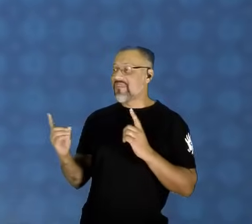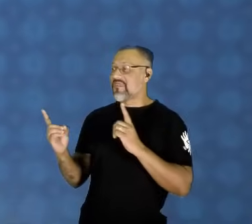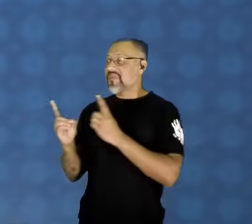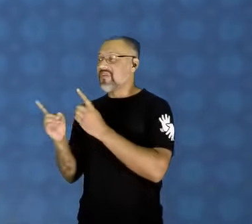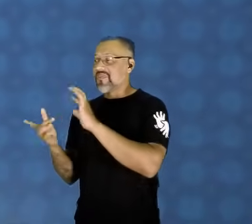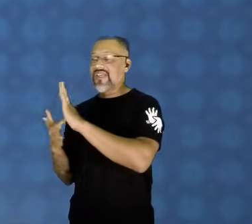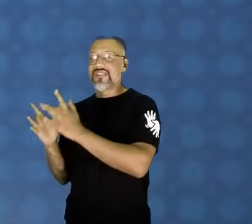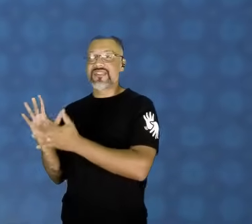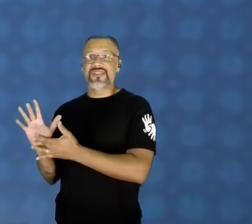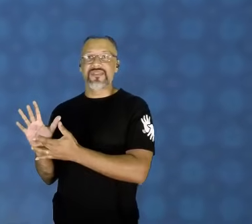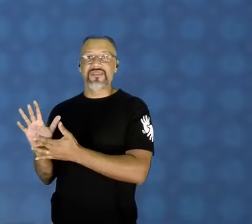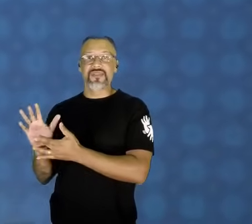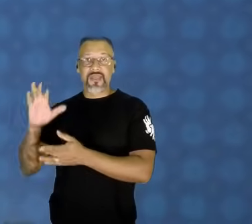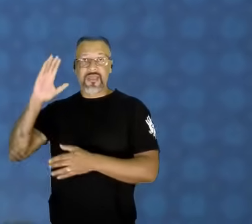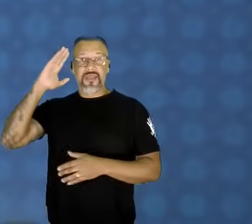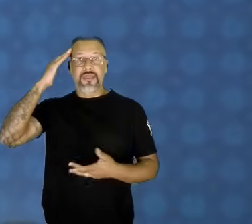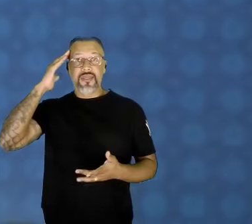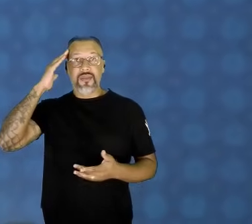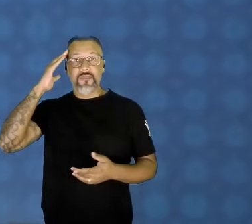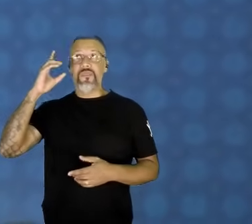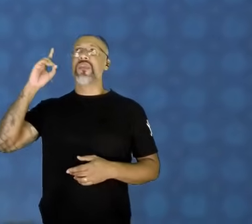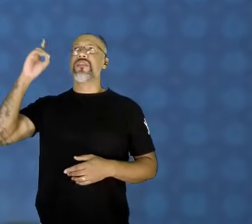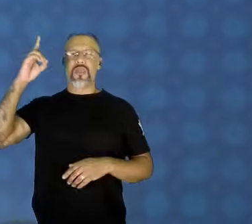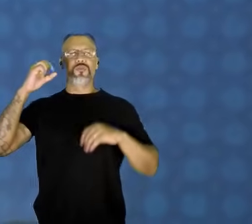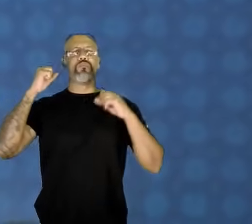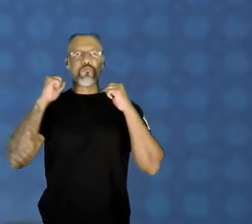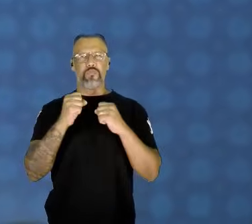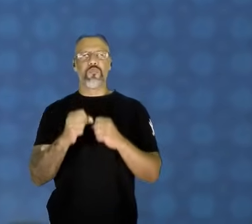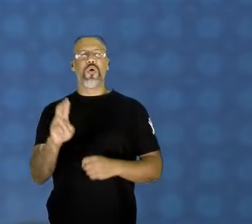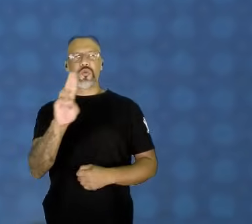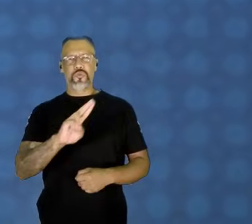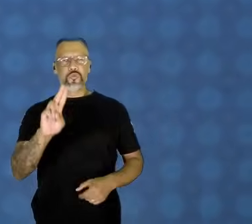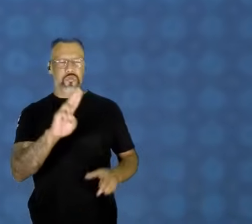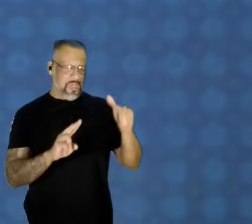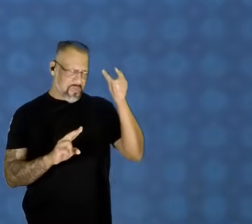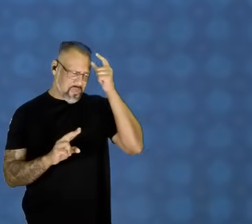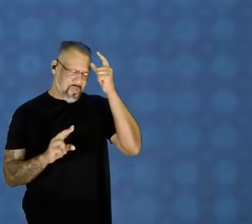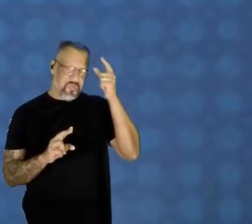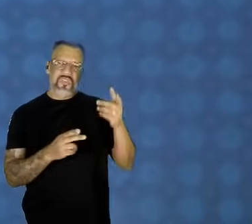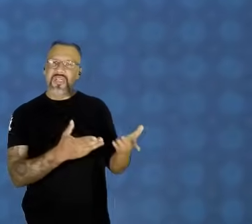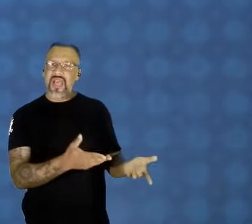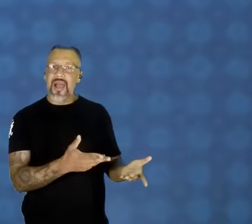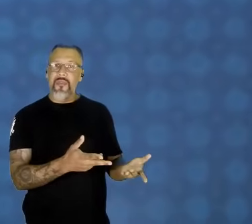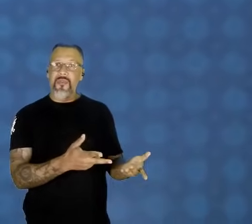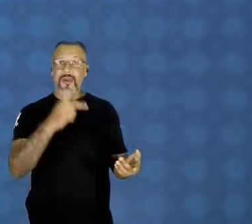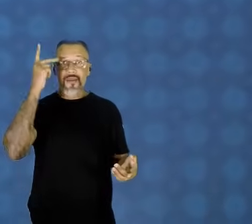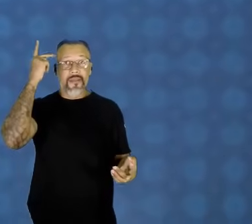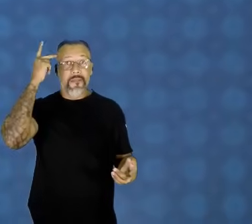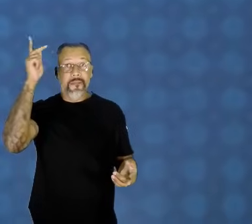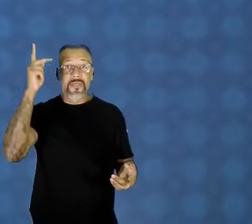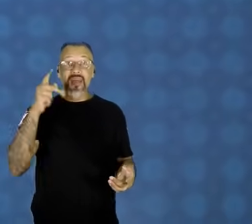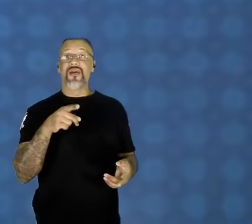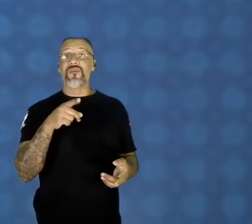Deus pode usar o diabo para você largar coisas que os teus pais depositaram em